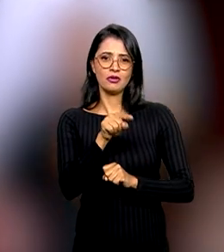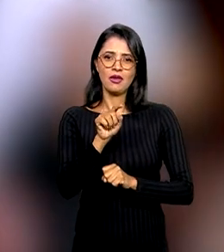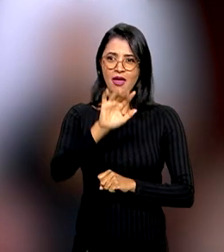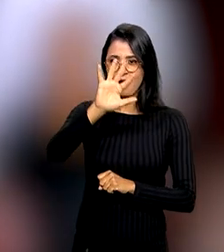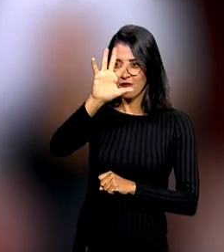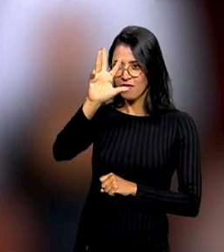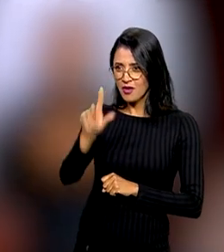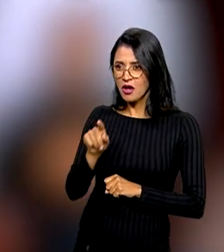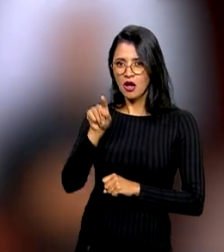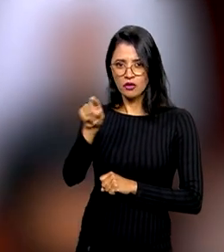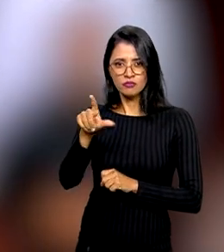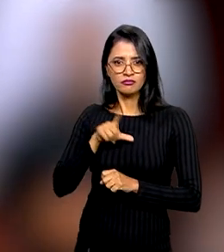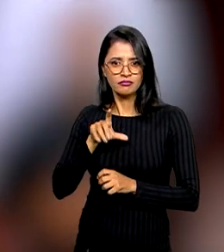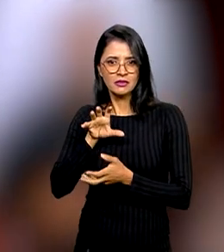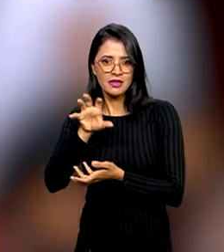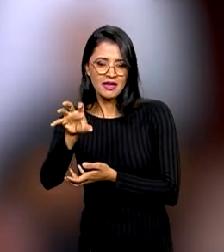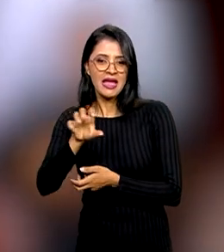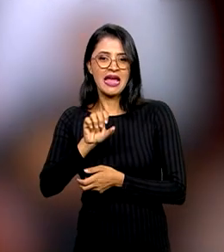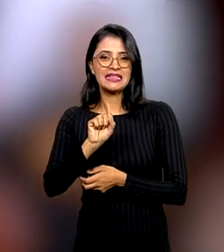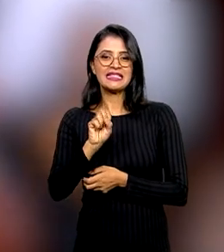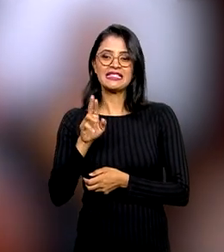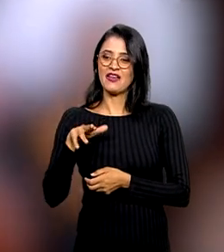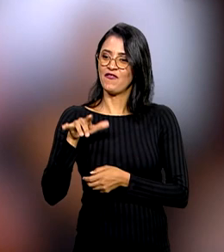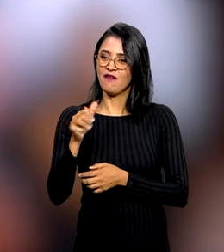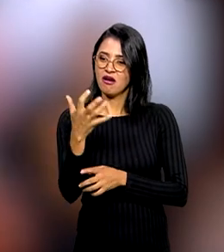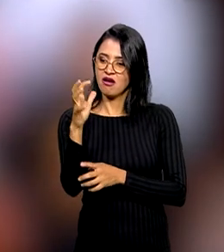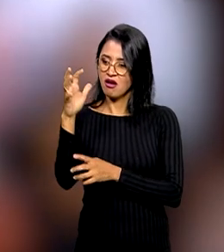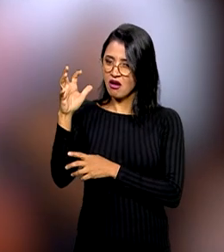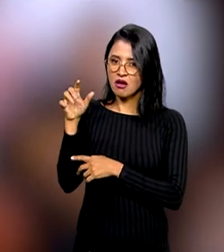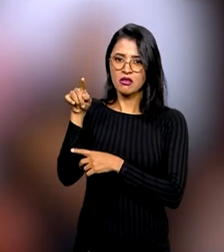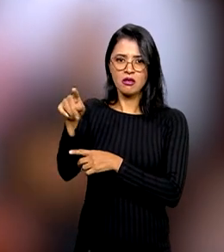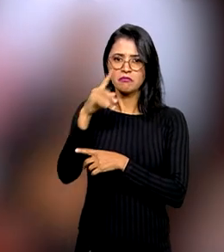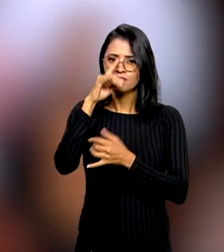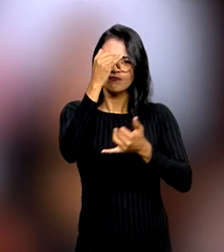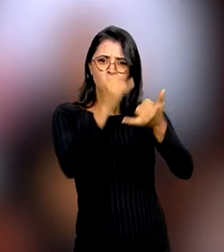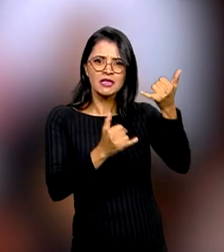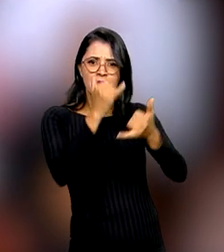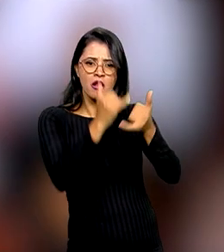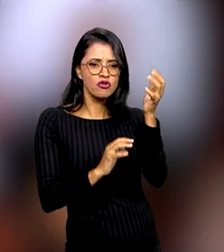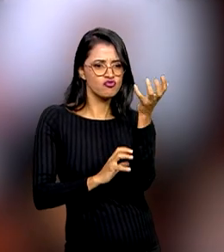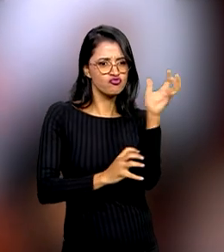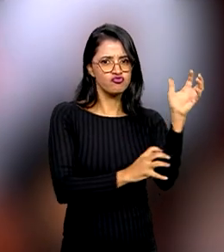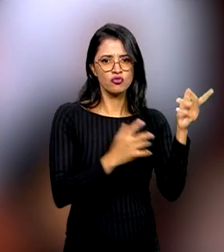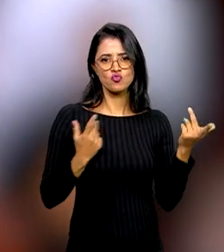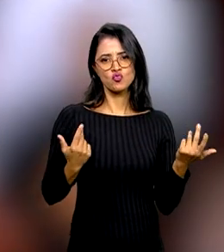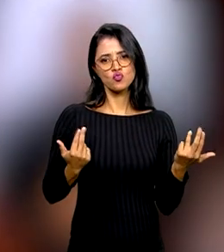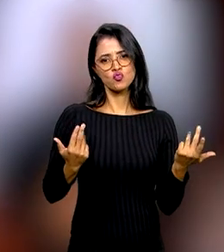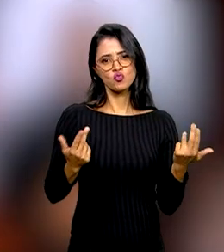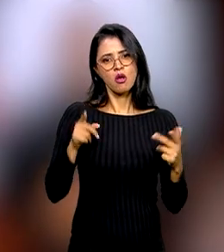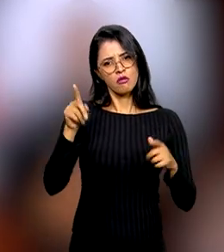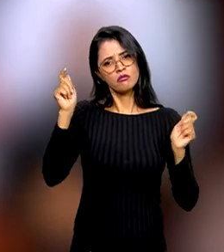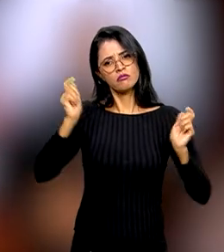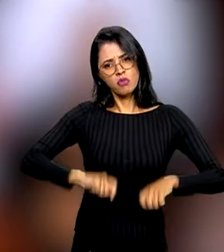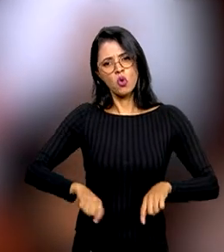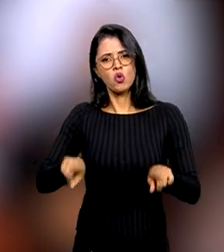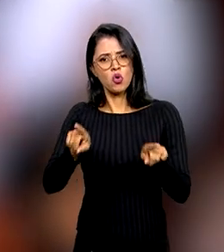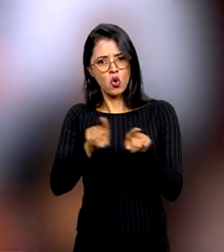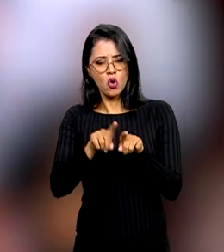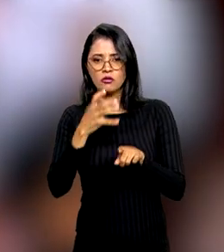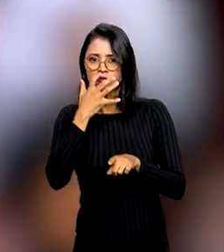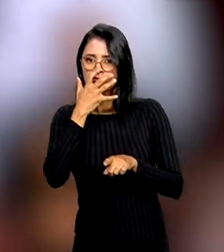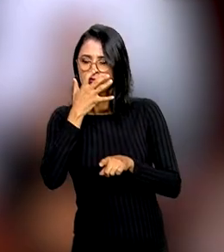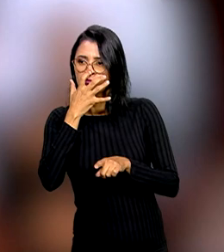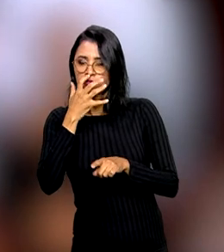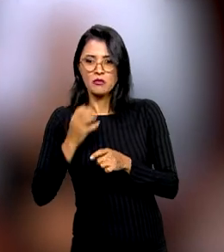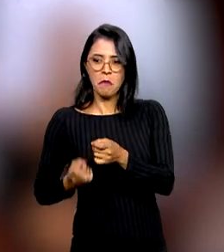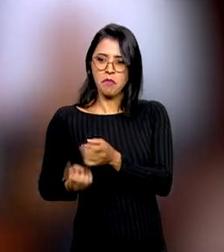continente africano que tem a savana africana é muito parecida com o cerrado brasileiro. Aquilo pode dar uma bomba